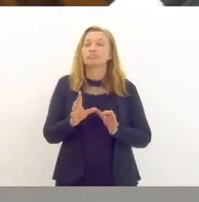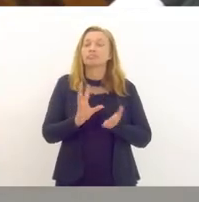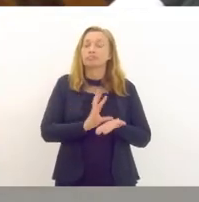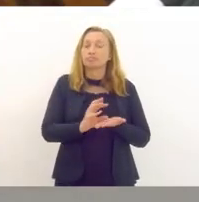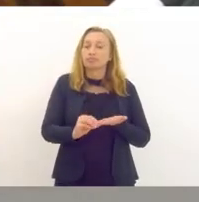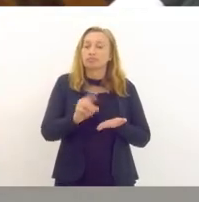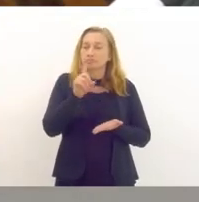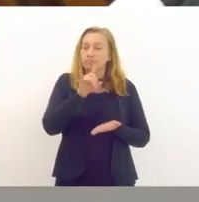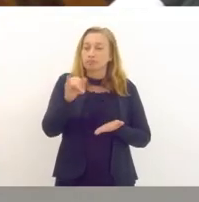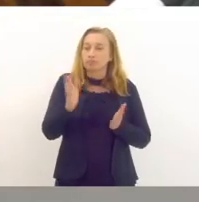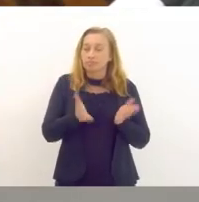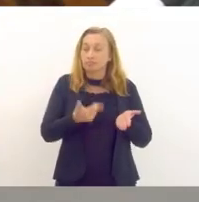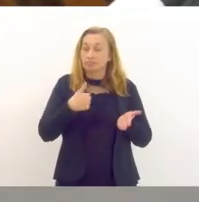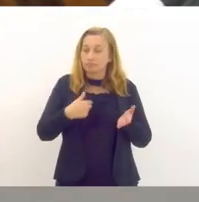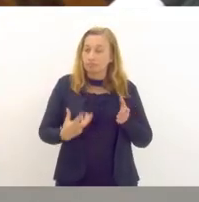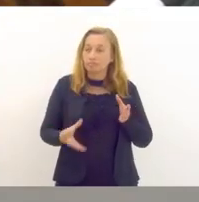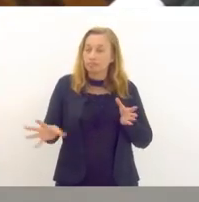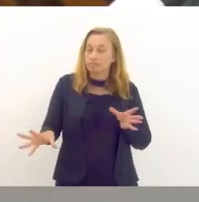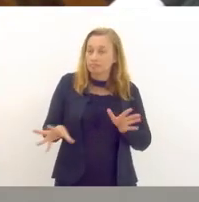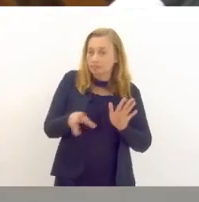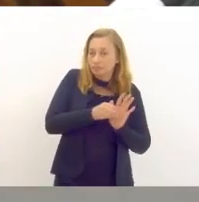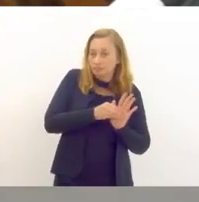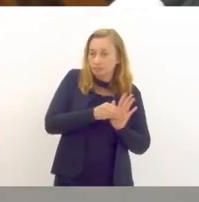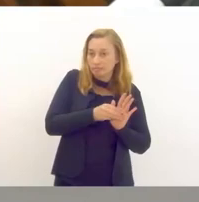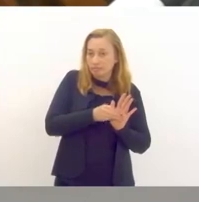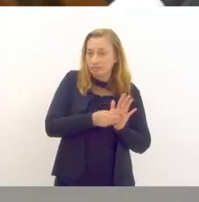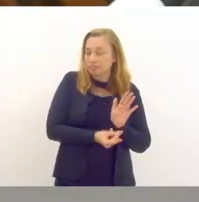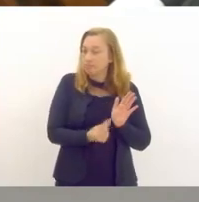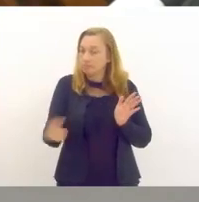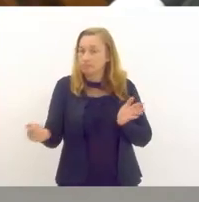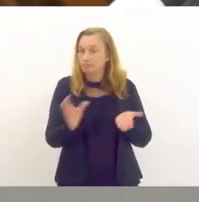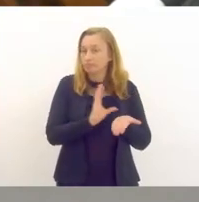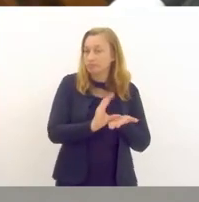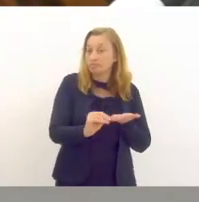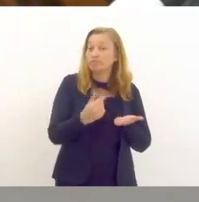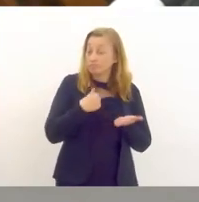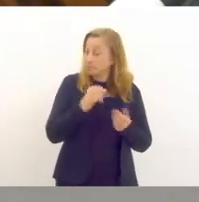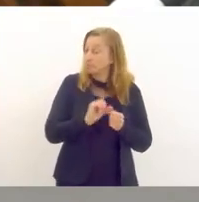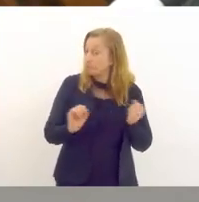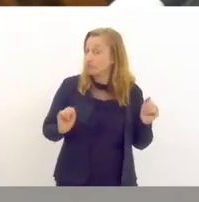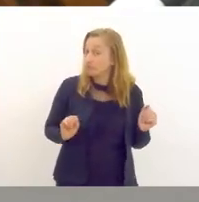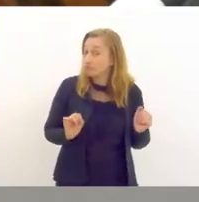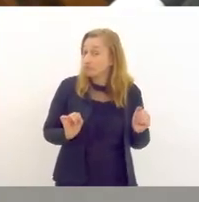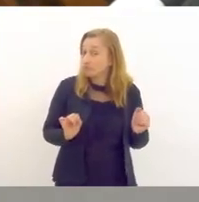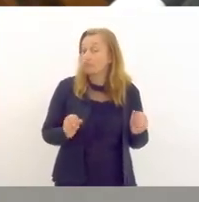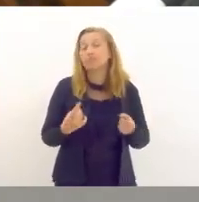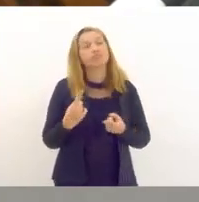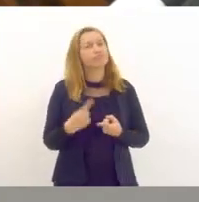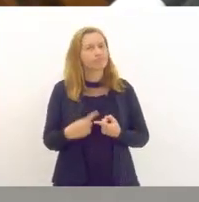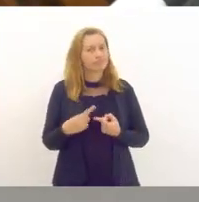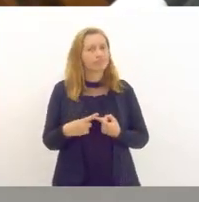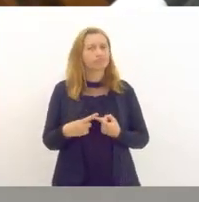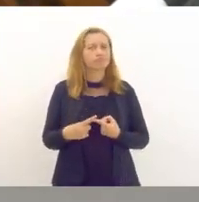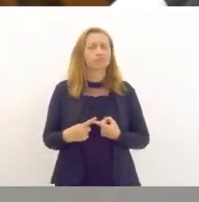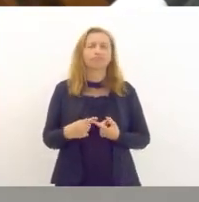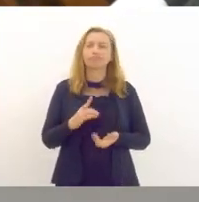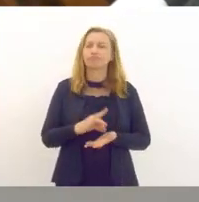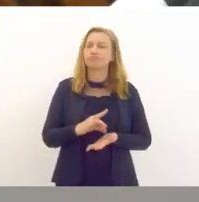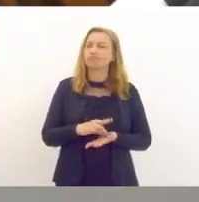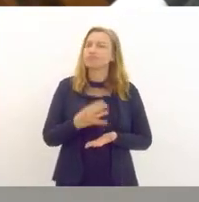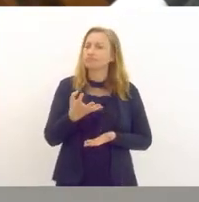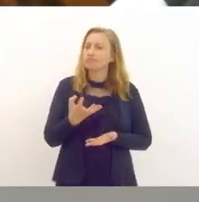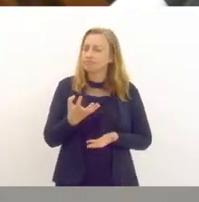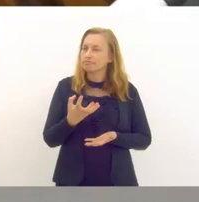mesmo iria emendá-lo para sair de pauta e emendei porque na verdade a gente queria